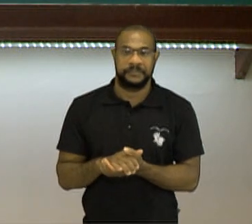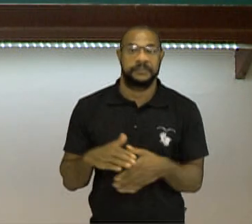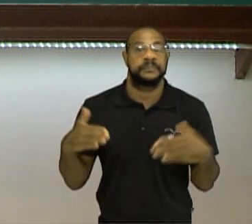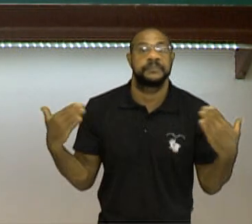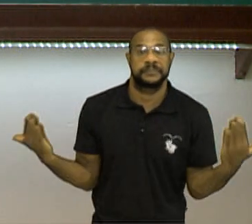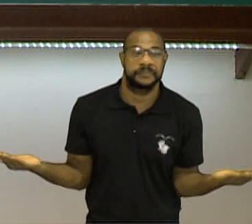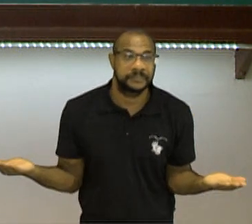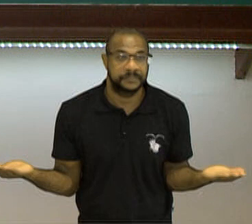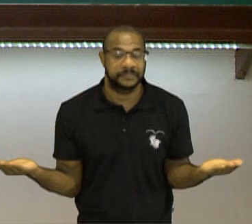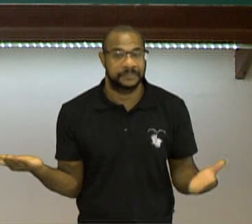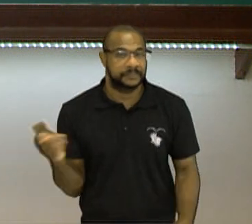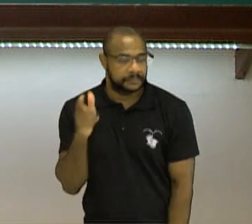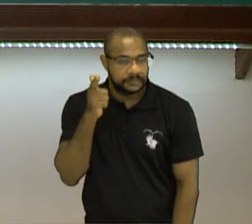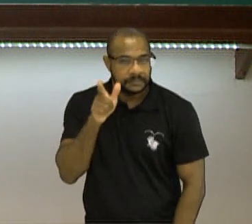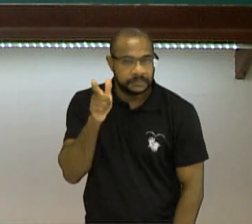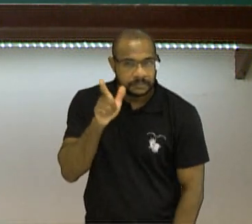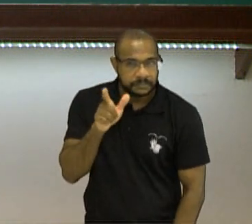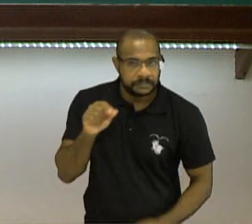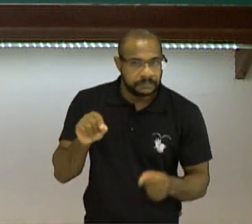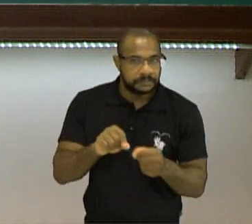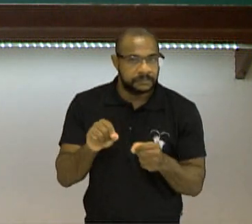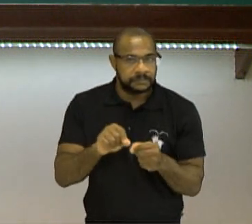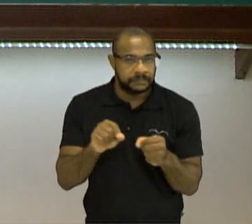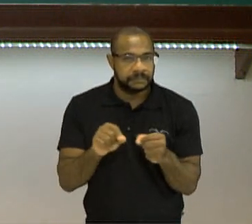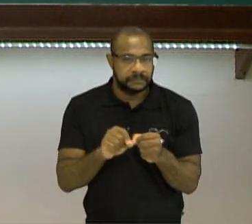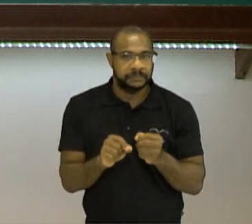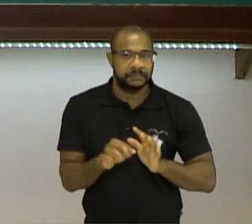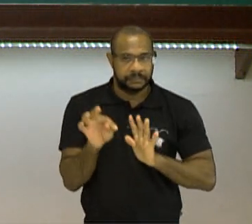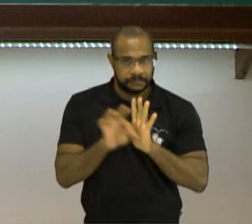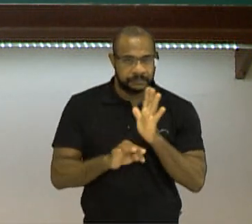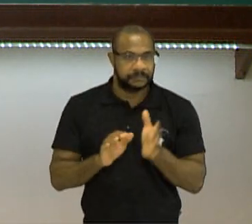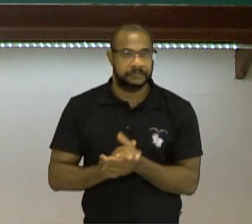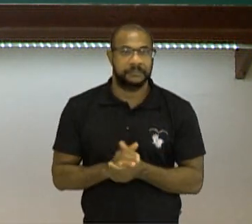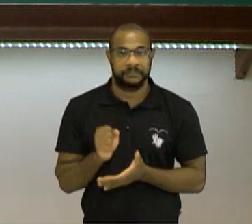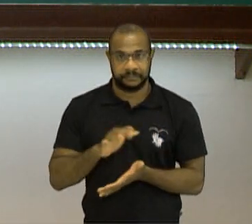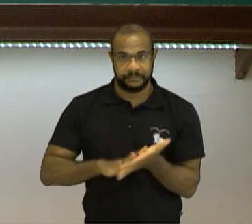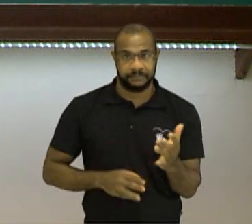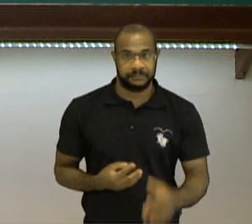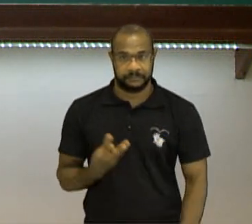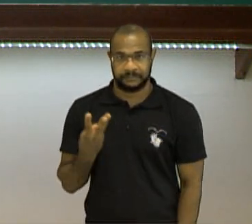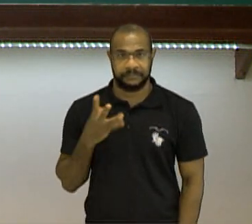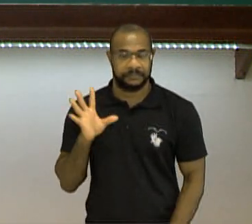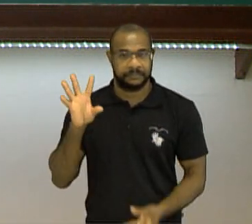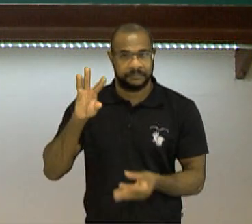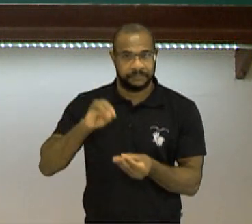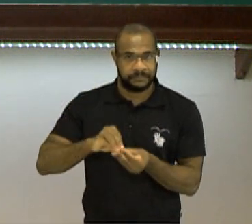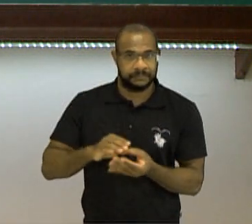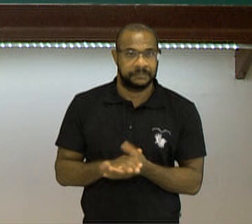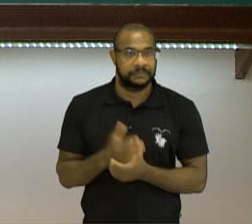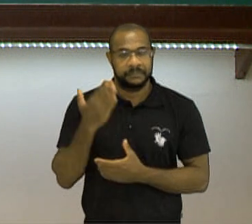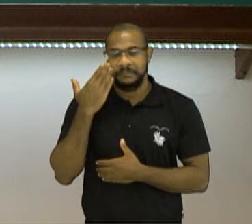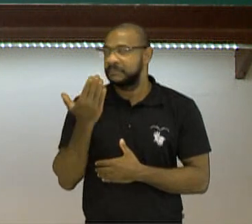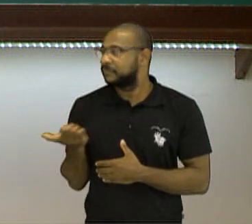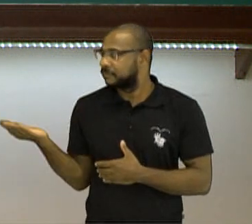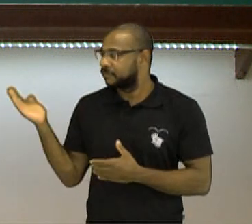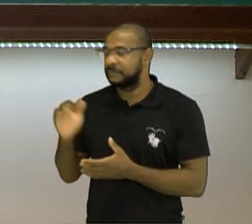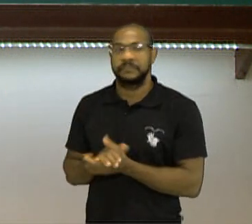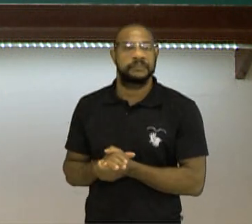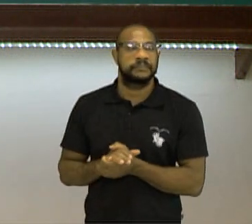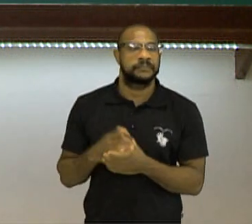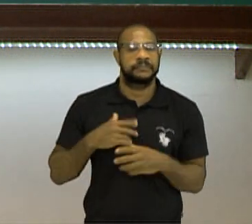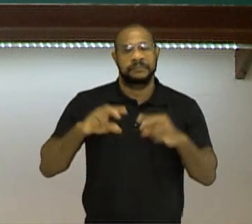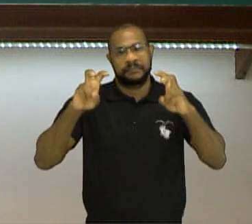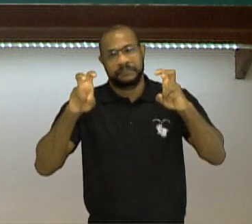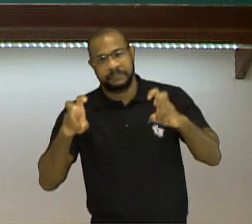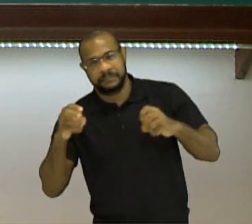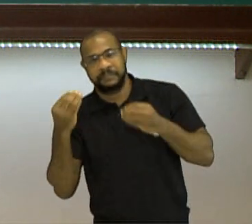E então, conseguiu? Vamos lá. Atividade 3, então. A gente retomou sobre o que era o assunto, o tema,